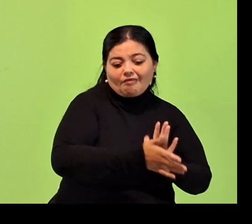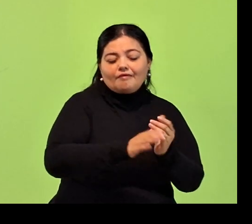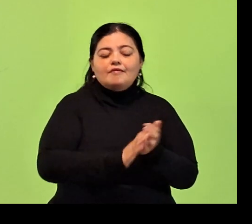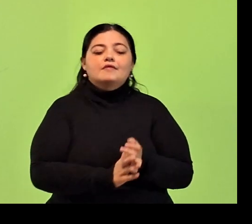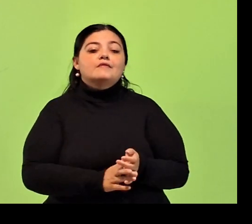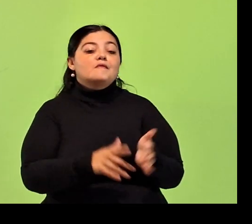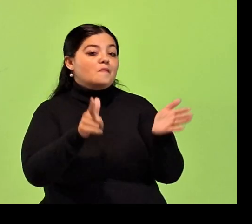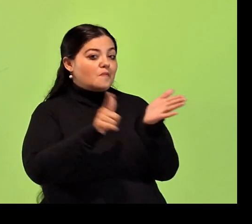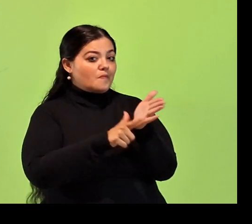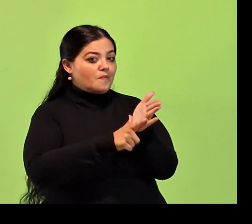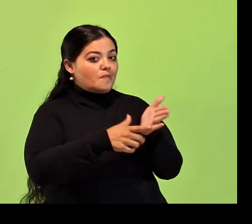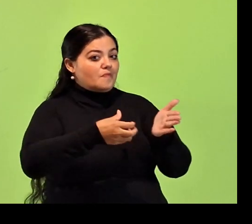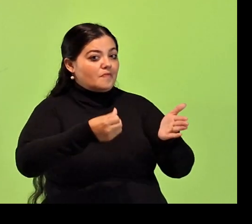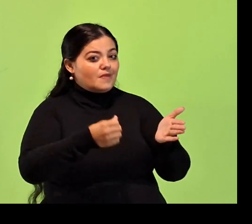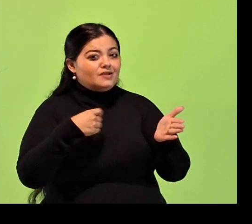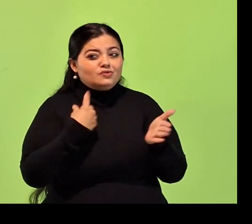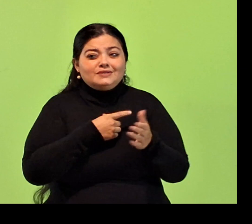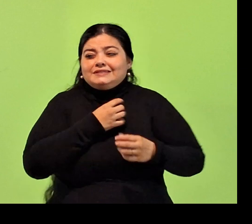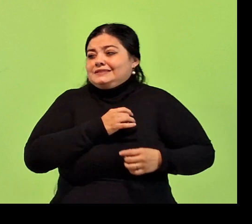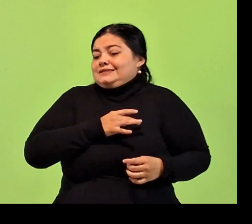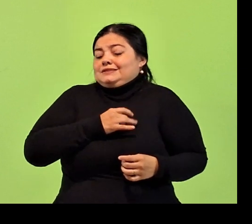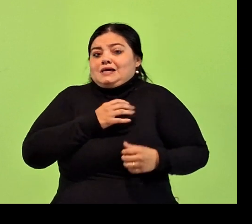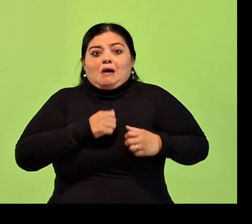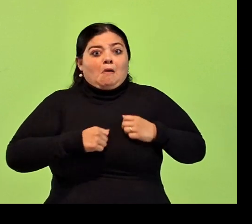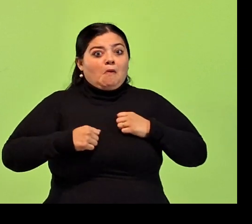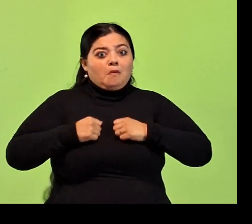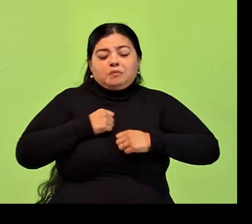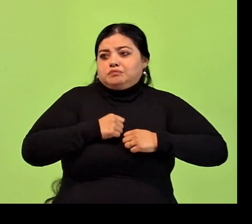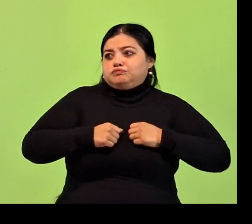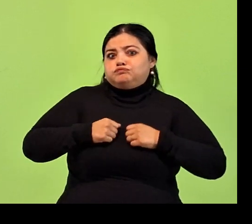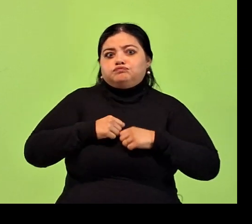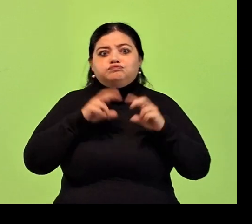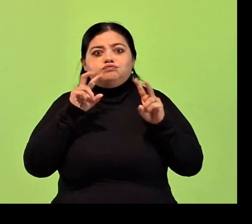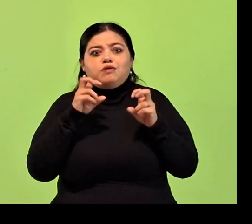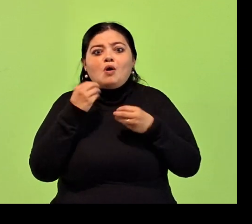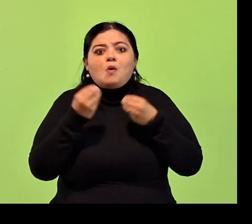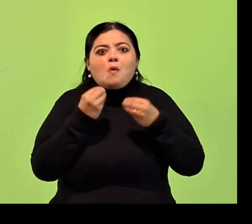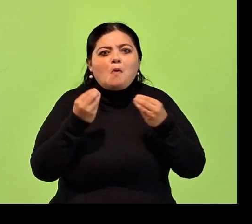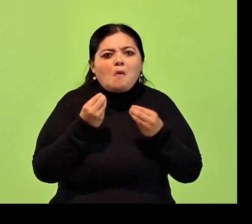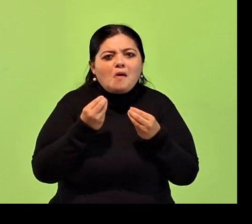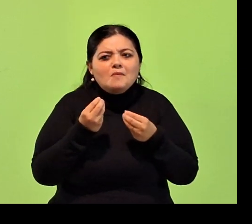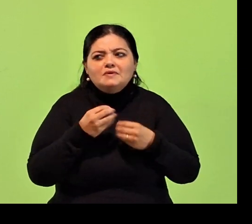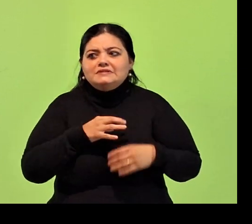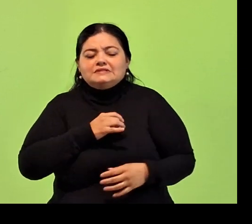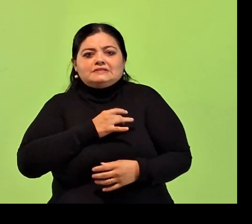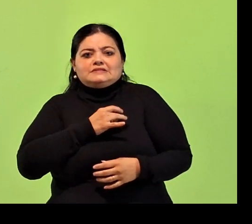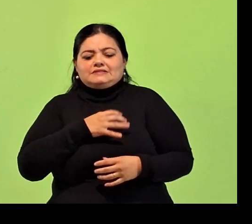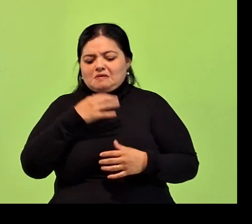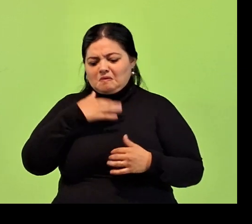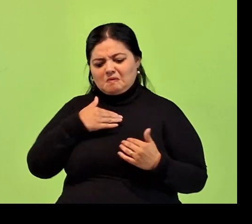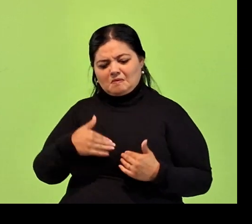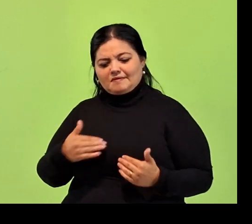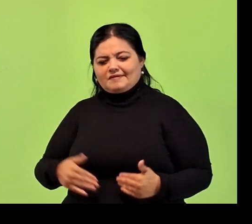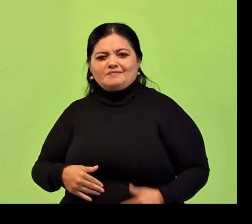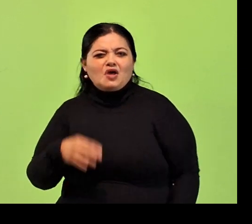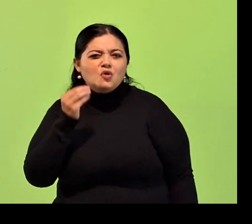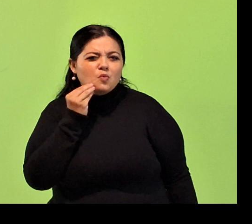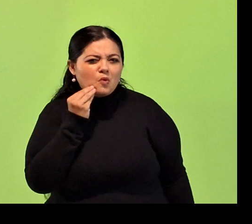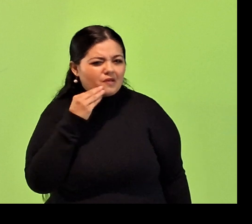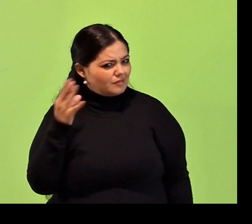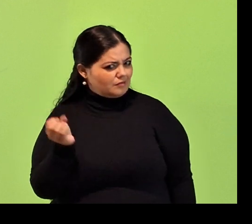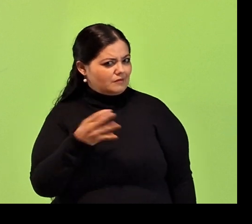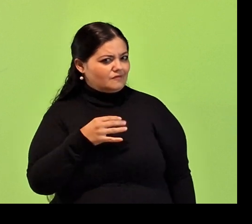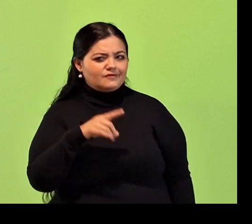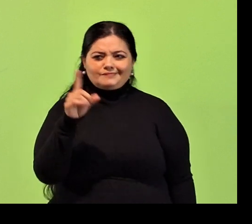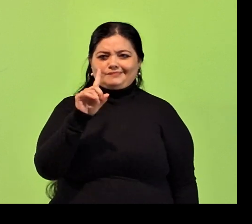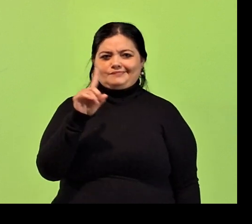Página 6. Estamos todos em pânico? O debate sobre pânico nas ciências sociais e comportamentais não é uma novidade. O conceito